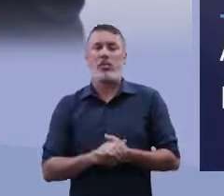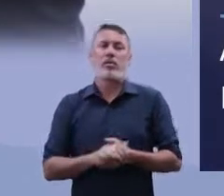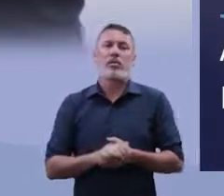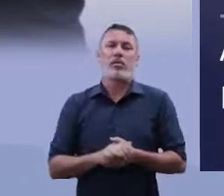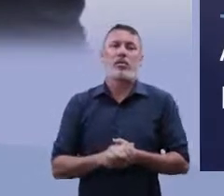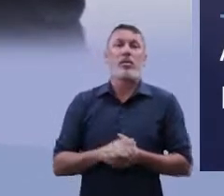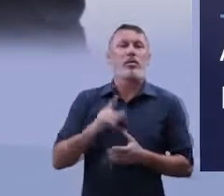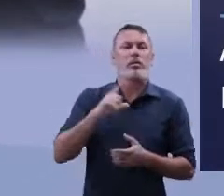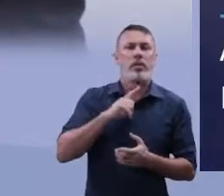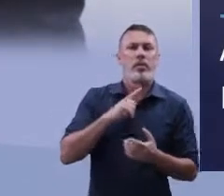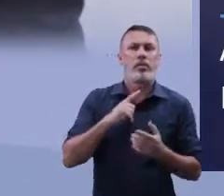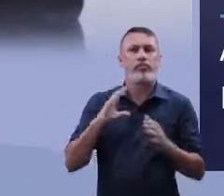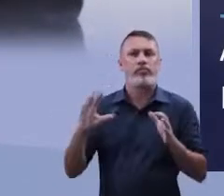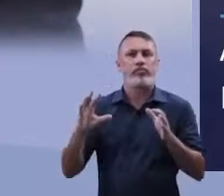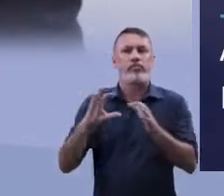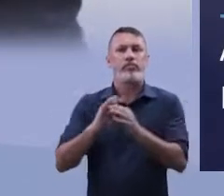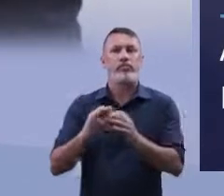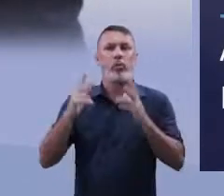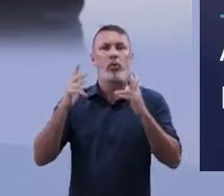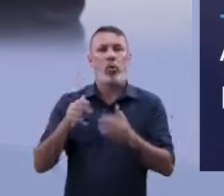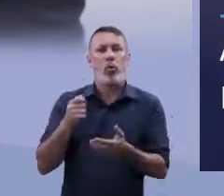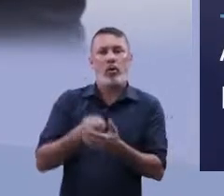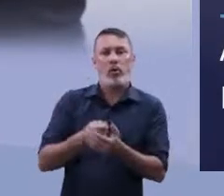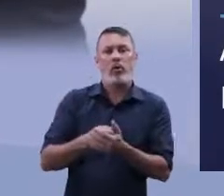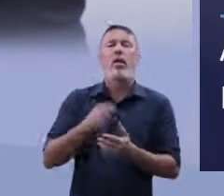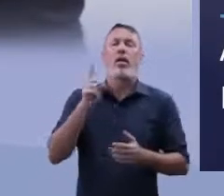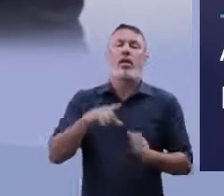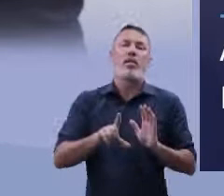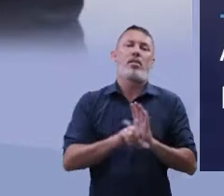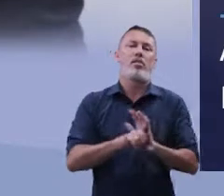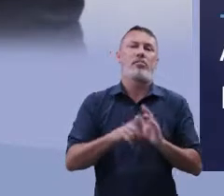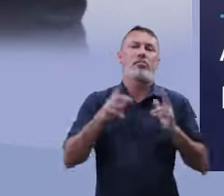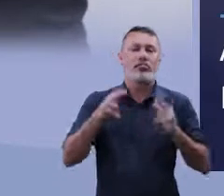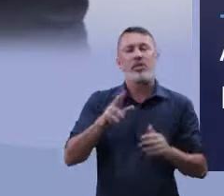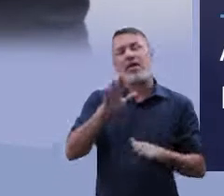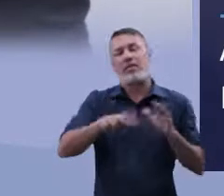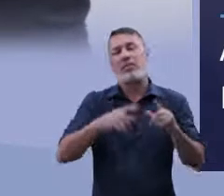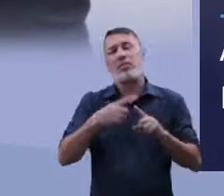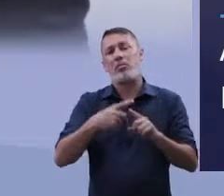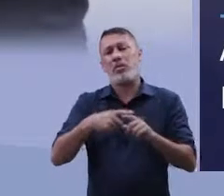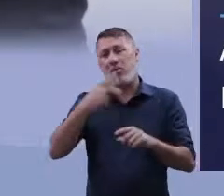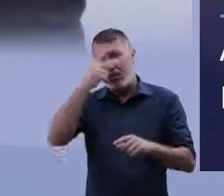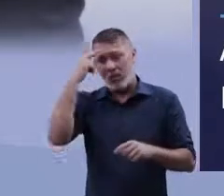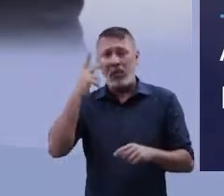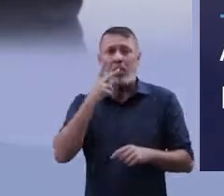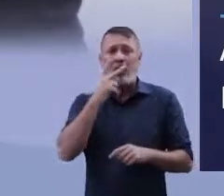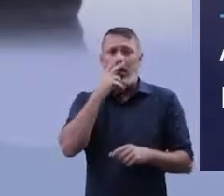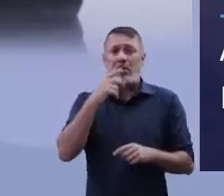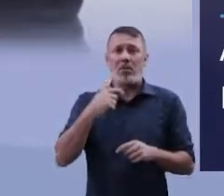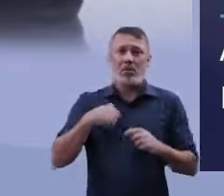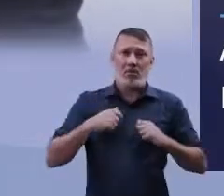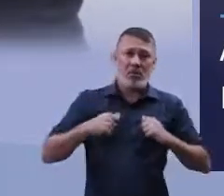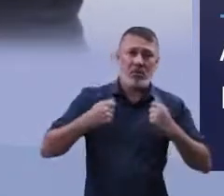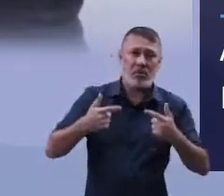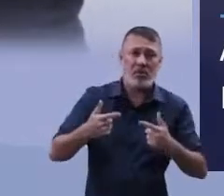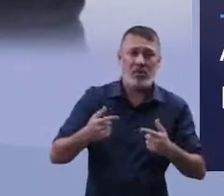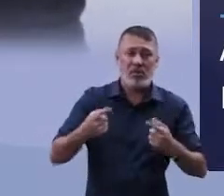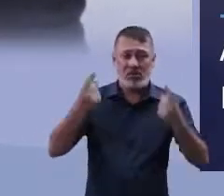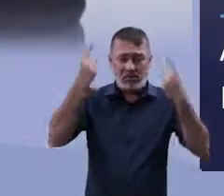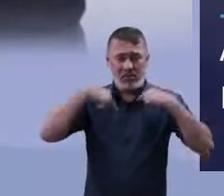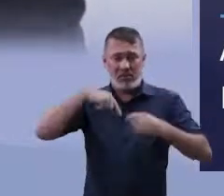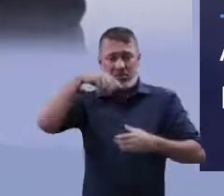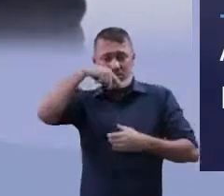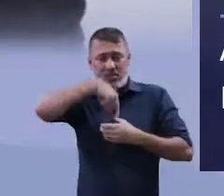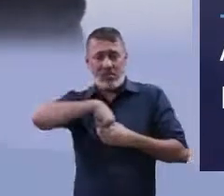conforme o dever é a legalidade. Ou seja, muitas vezes o sujeito não quer, ele não sente nenhuma obrigação interior